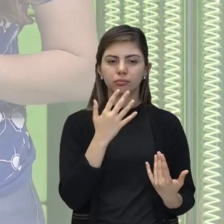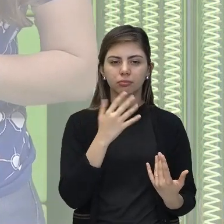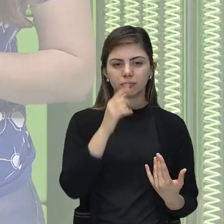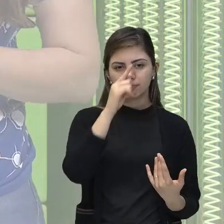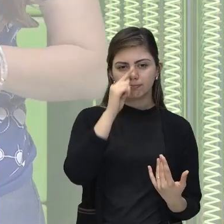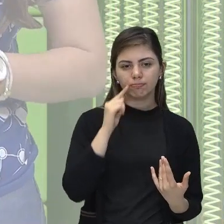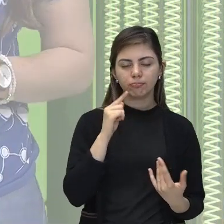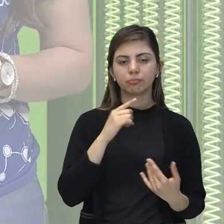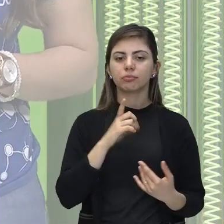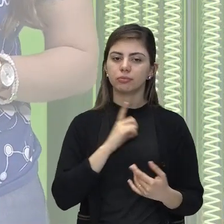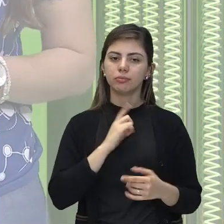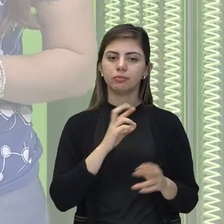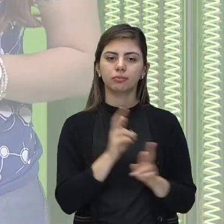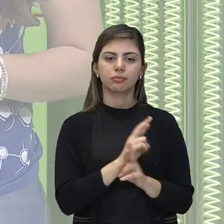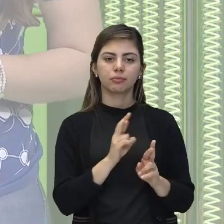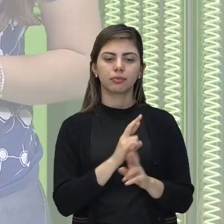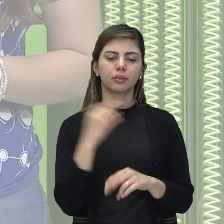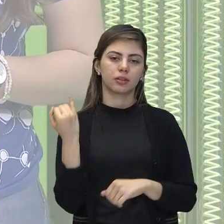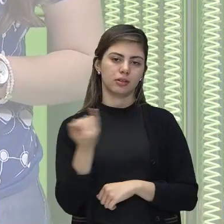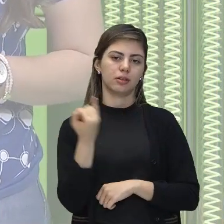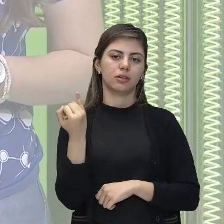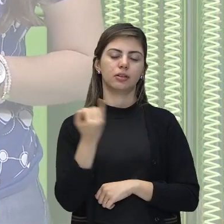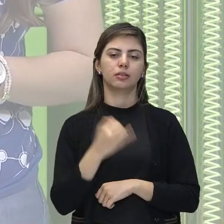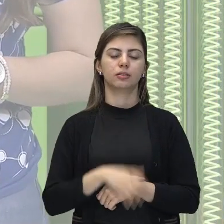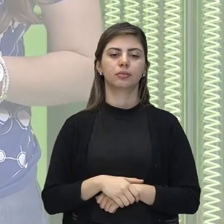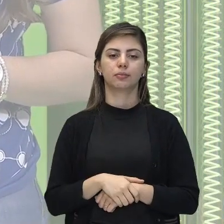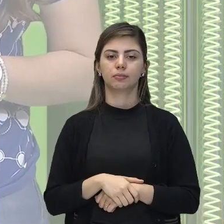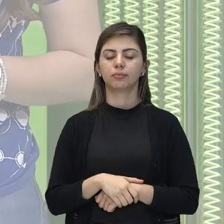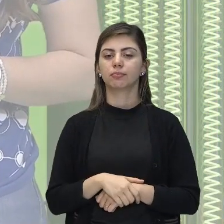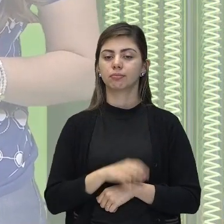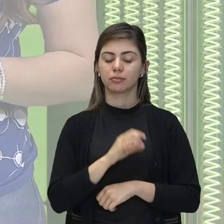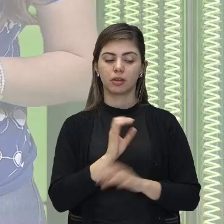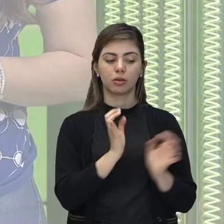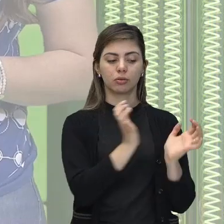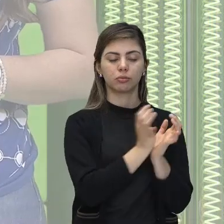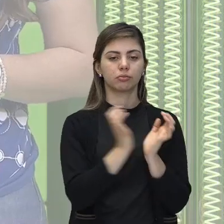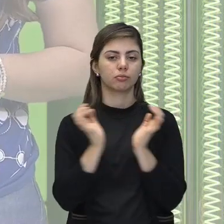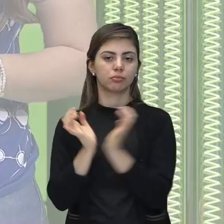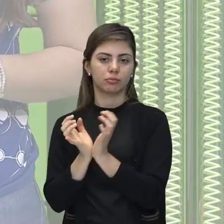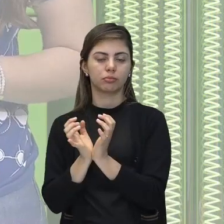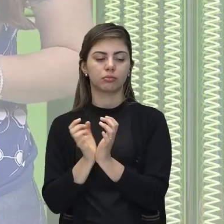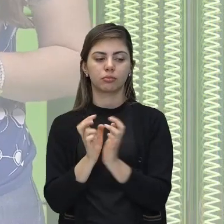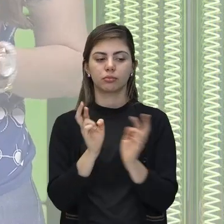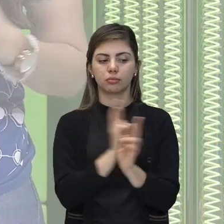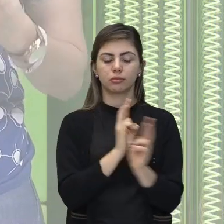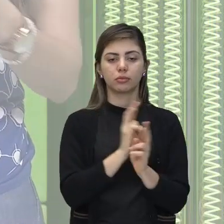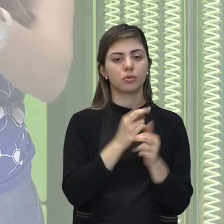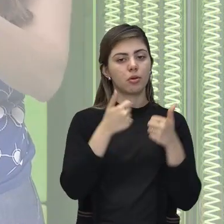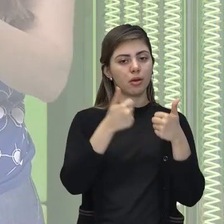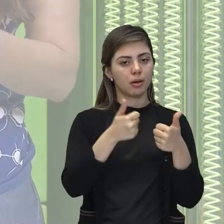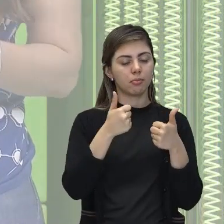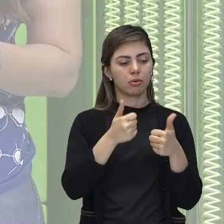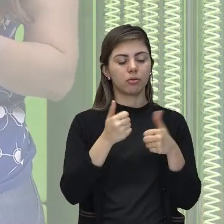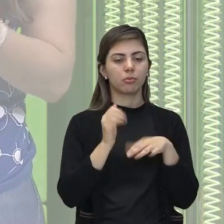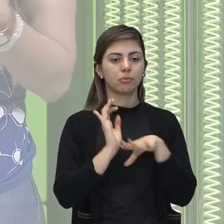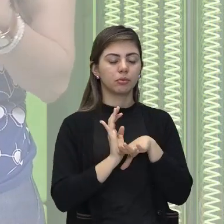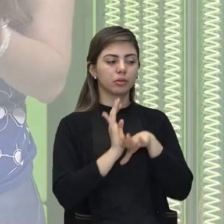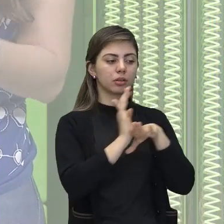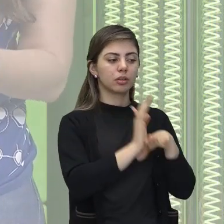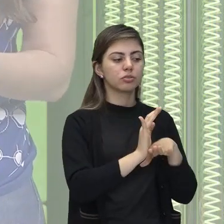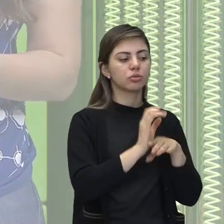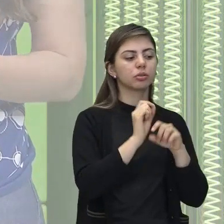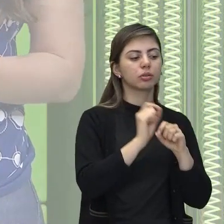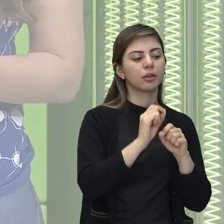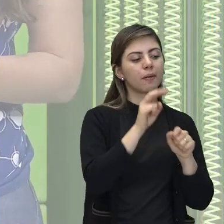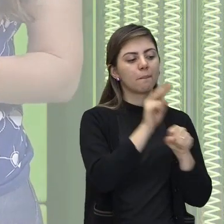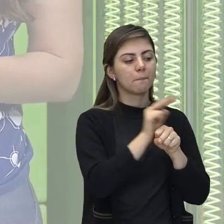essa relação muito importante para as duas espécies, né, tanto para a alga, que está recebendo proteção e